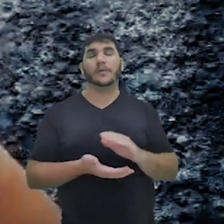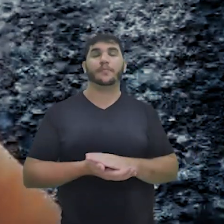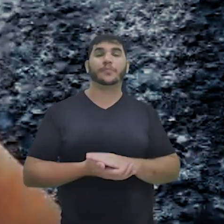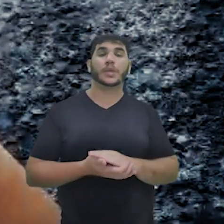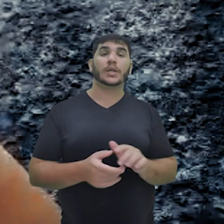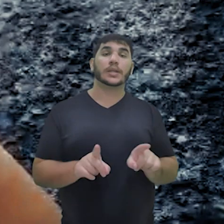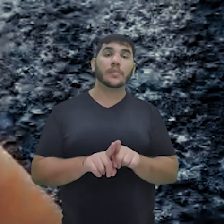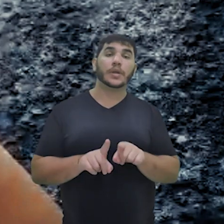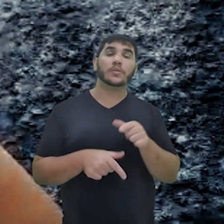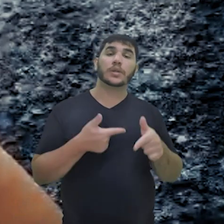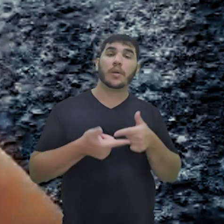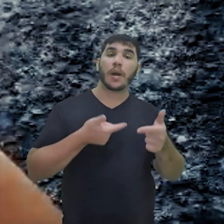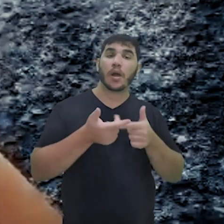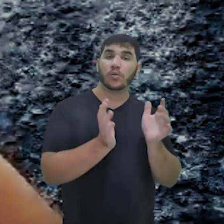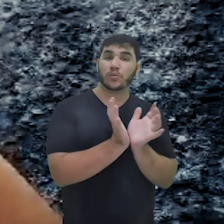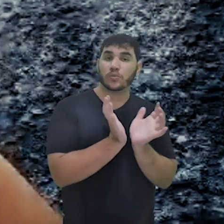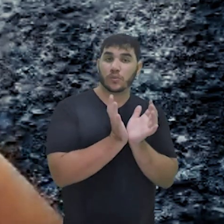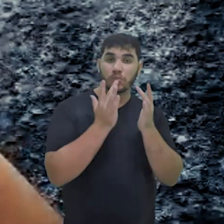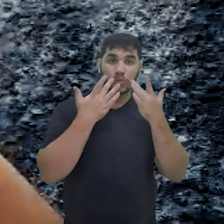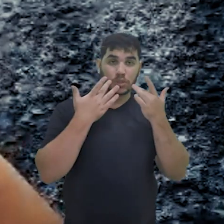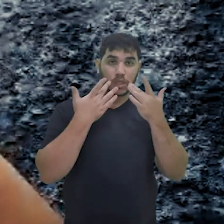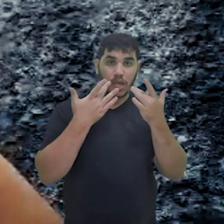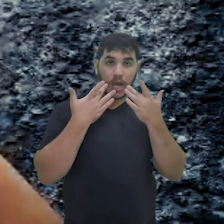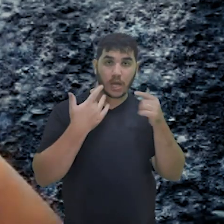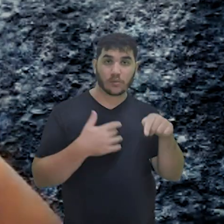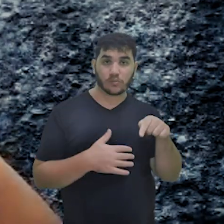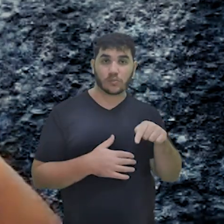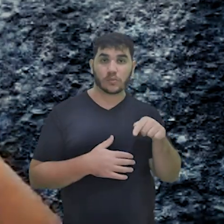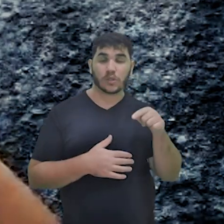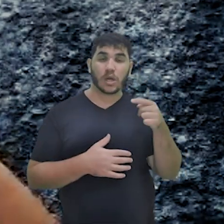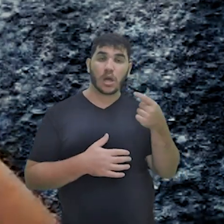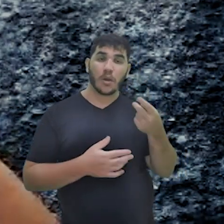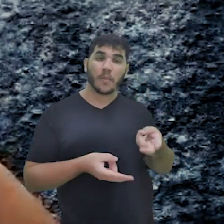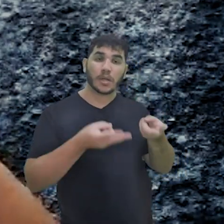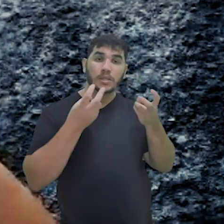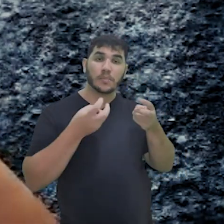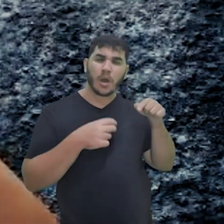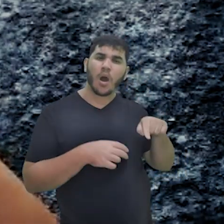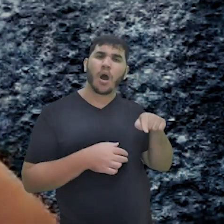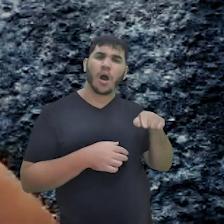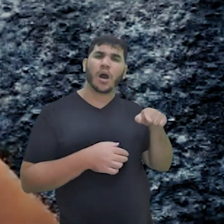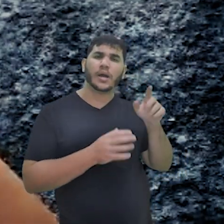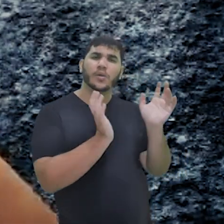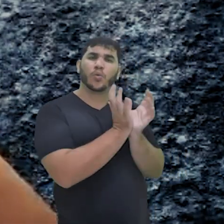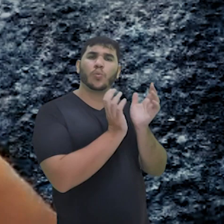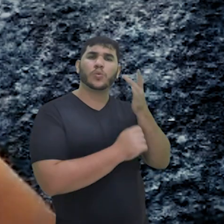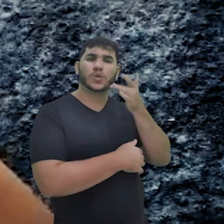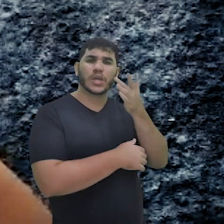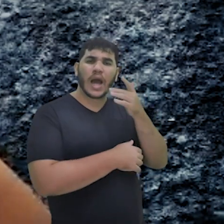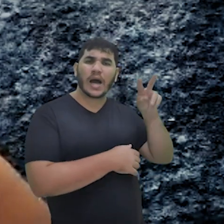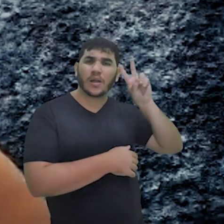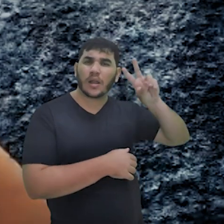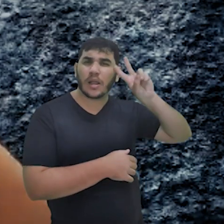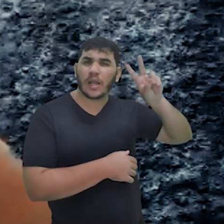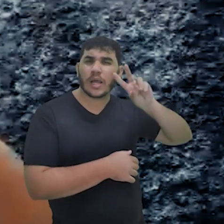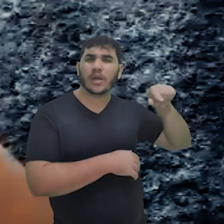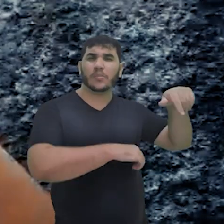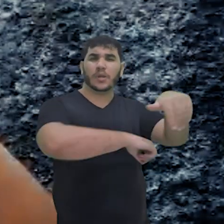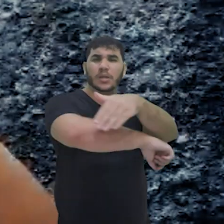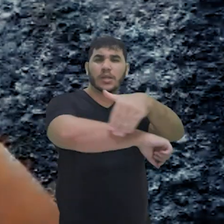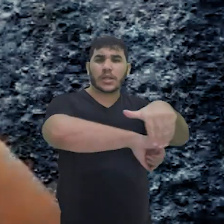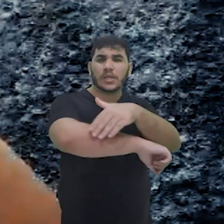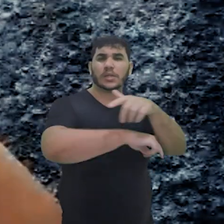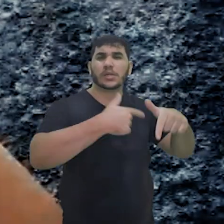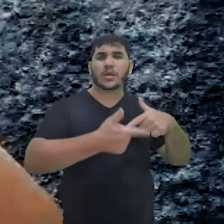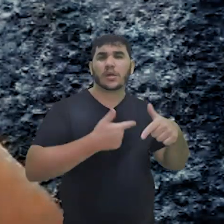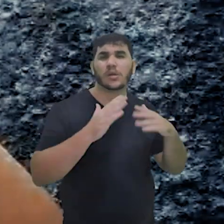E que o trabalho do nós seja visto, olha, aquele grupo e tal, da